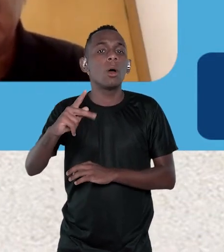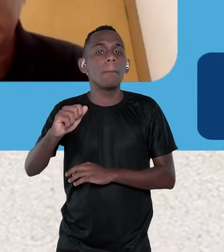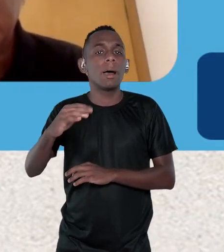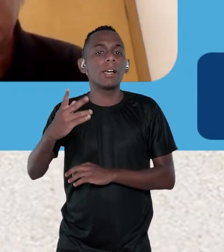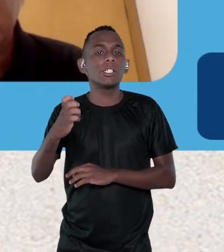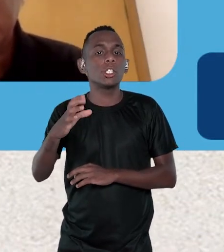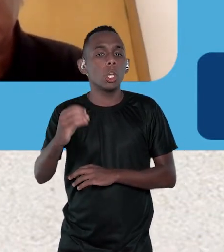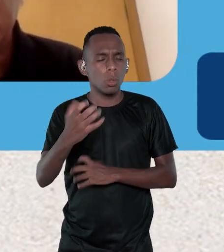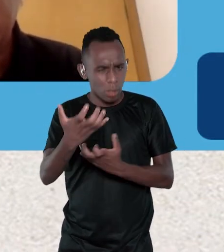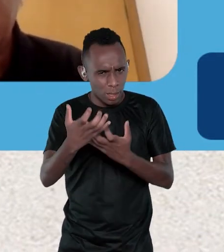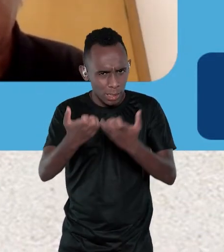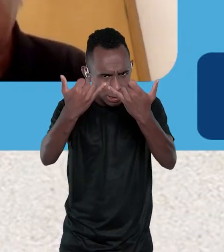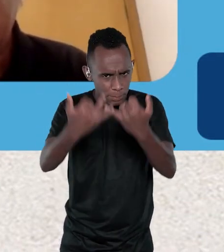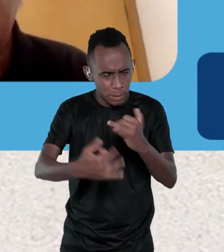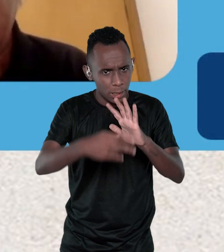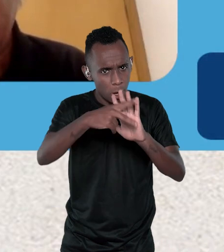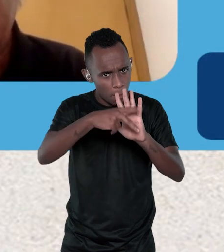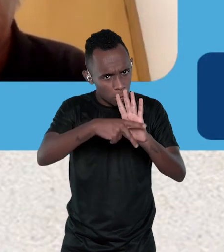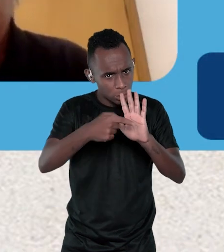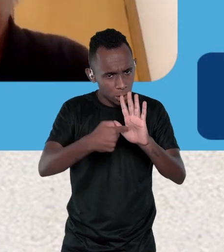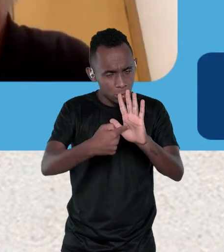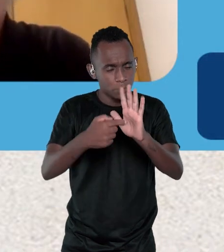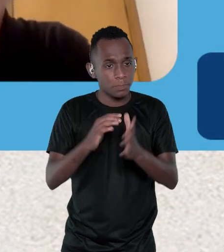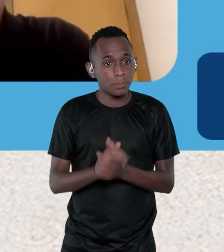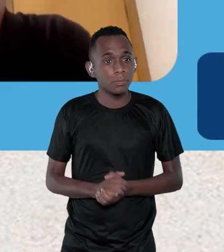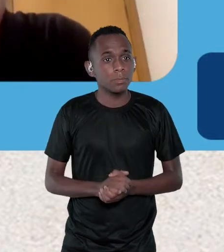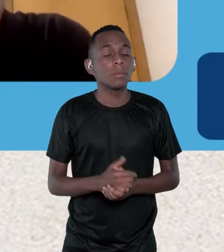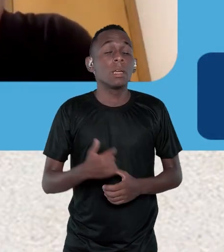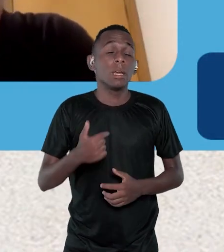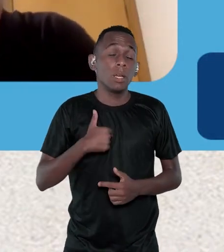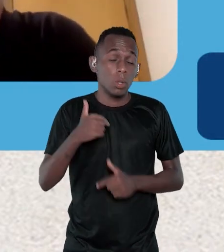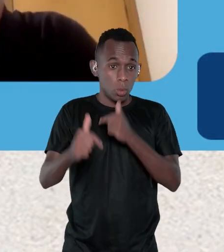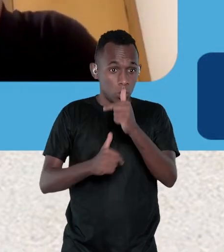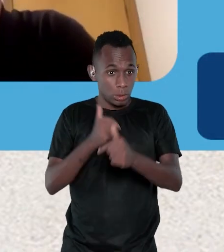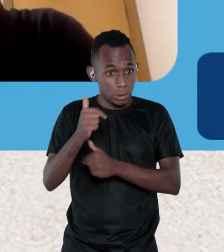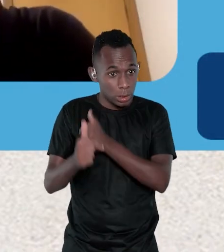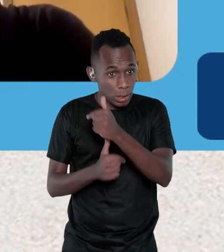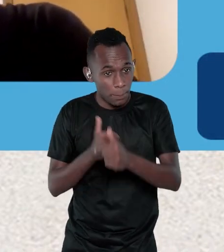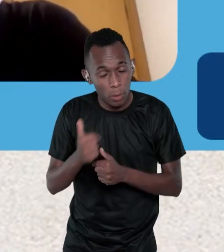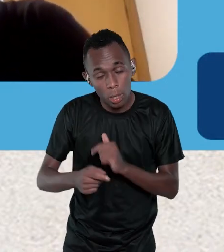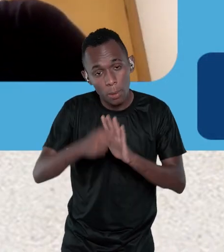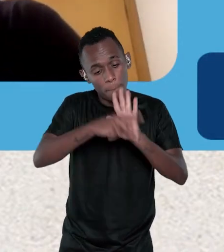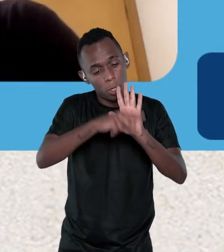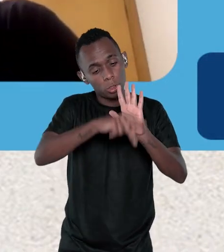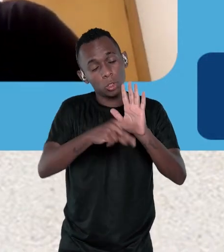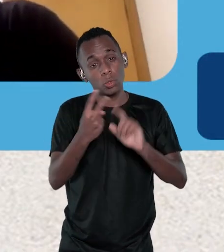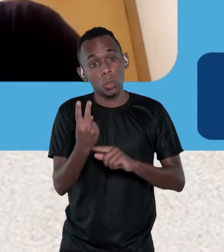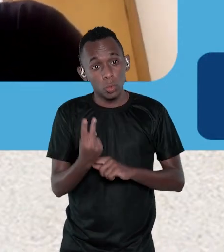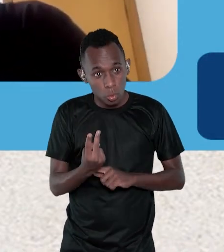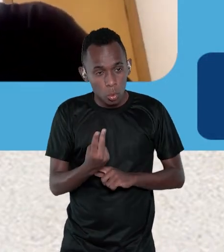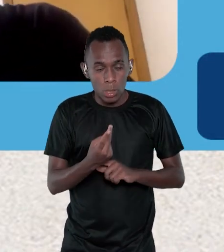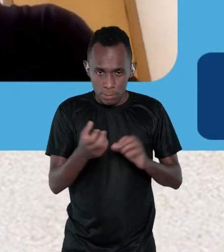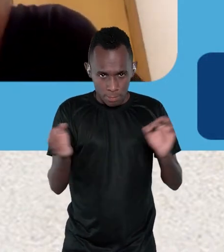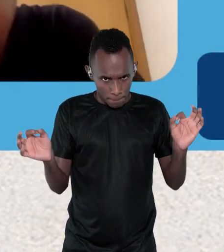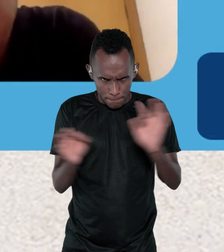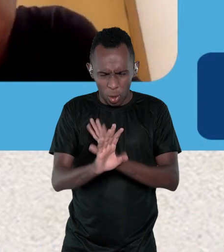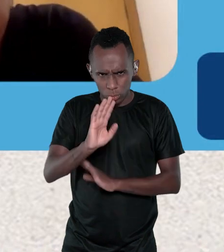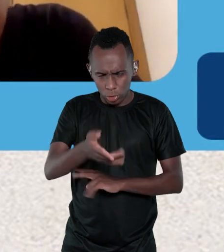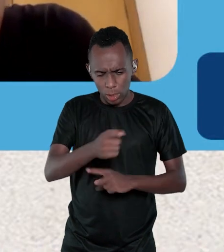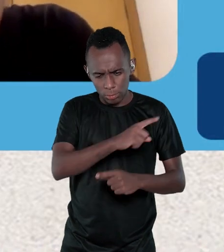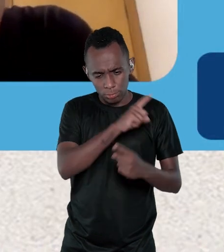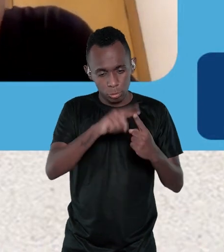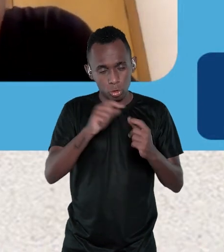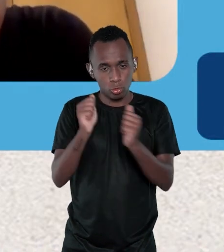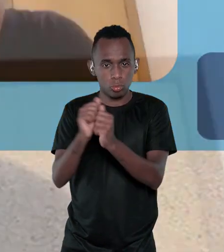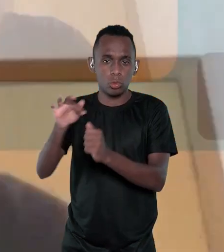grande artista plástico, Fernando Pacheco. Você quer falar um pouquinho a respeito desse projeto de vocês? Quero sim. Eu estou